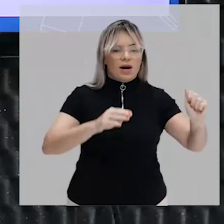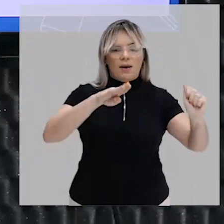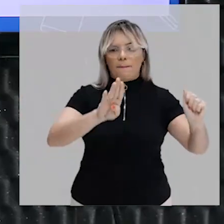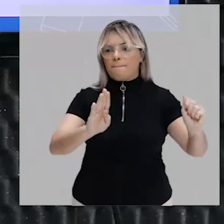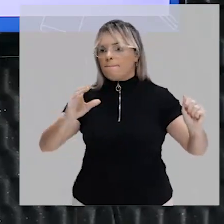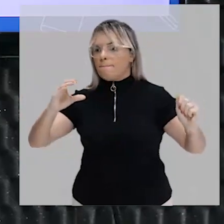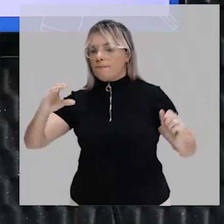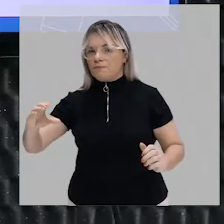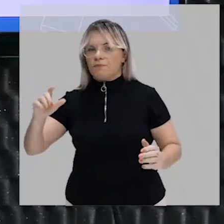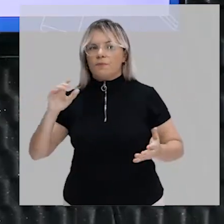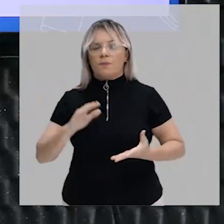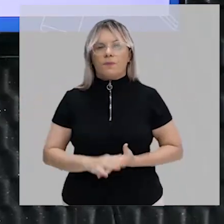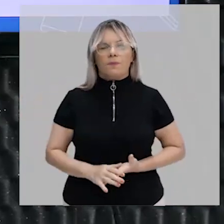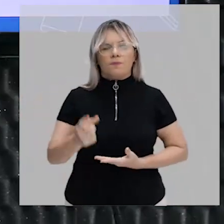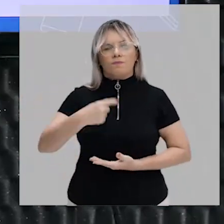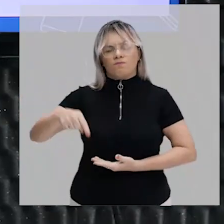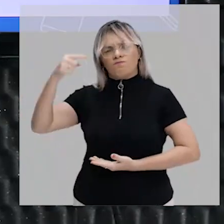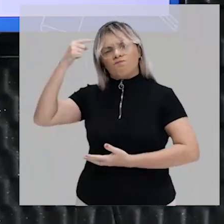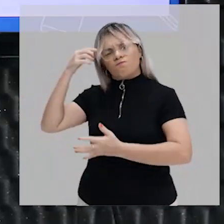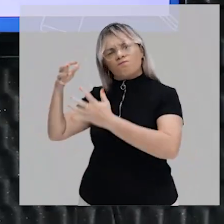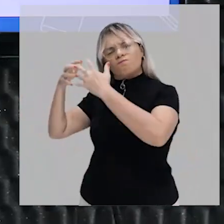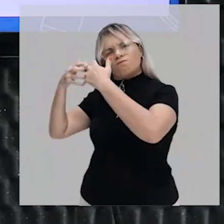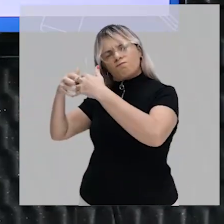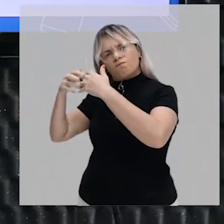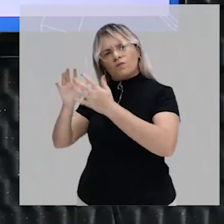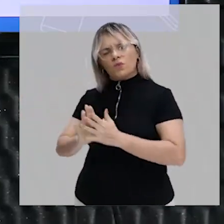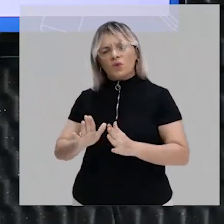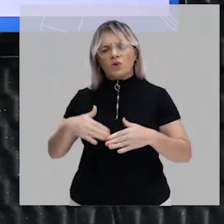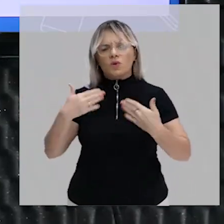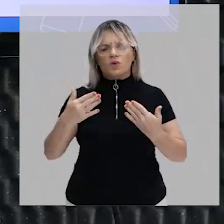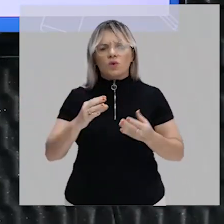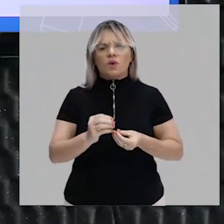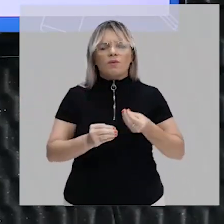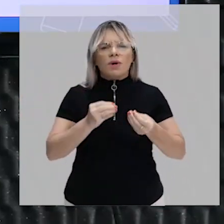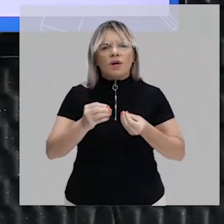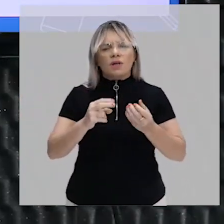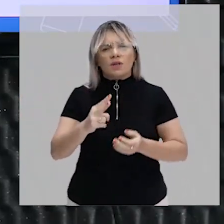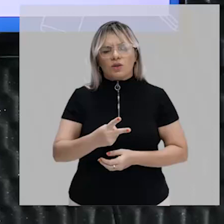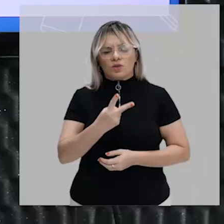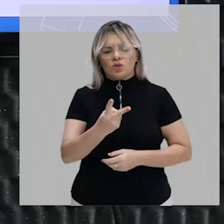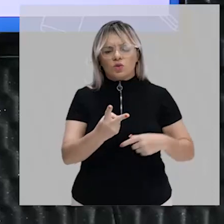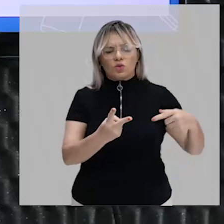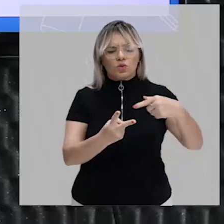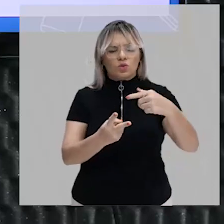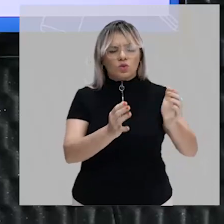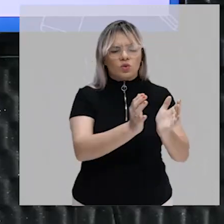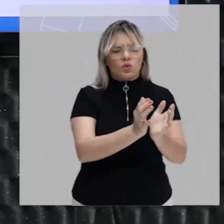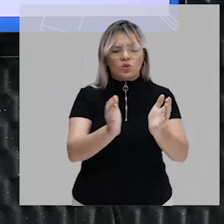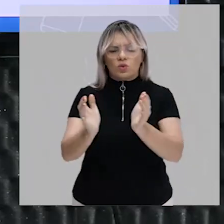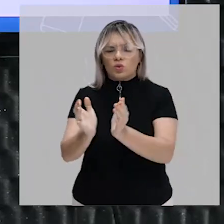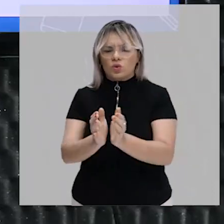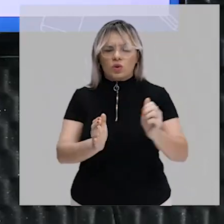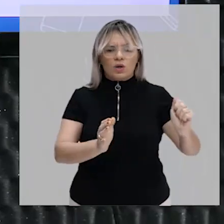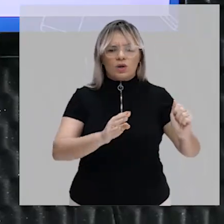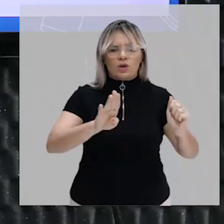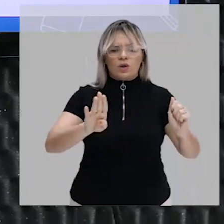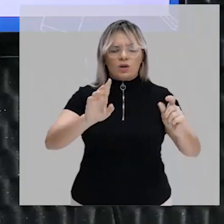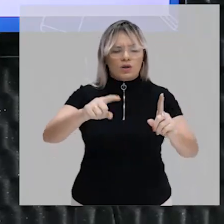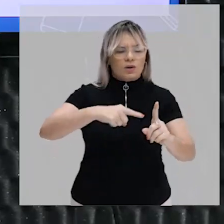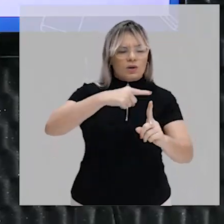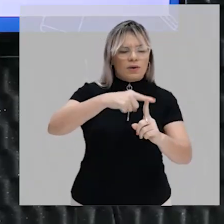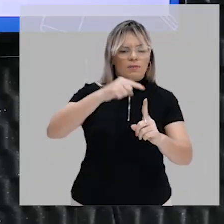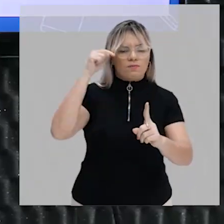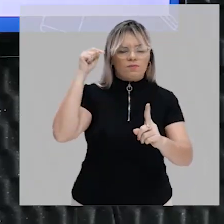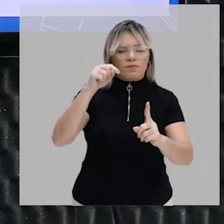C. Pensa comigo. Para 2, como é que você fez? Você fez o número de A mais o número